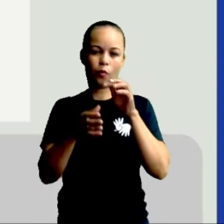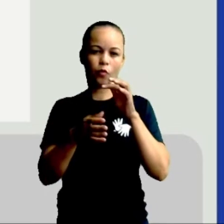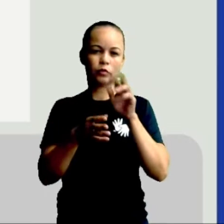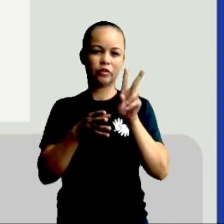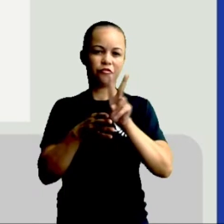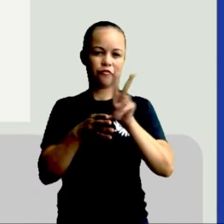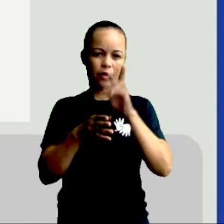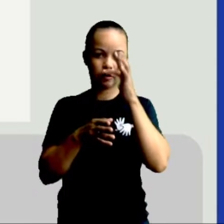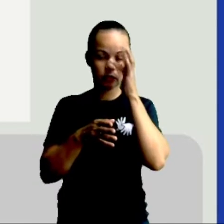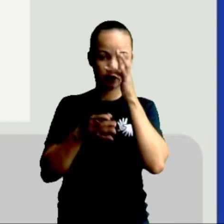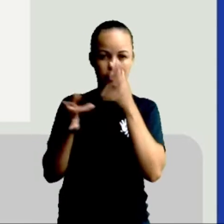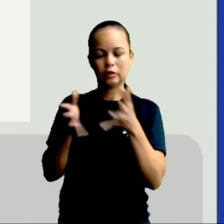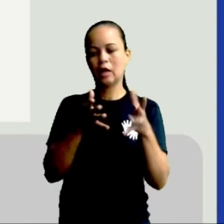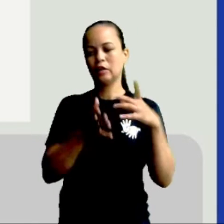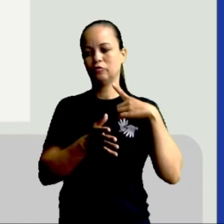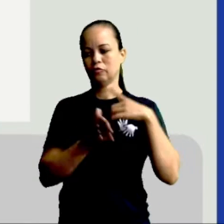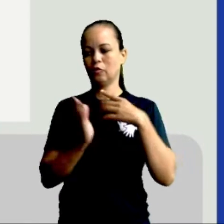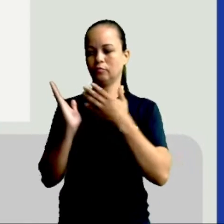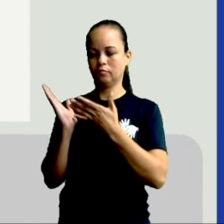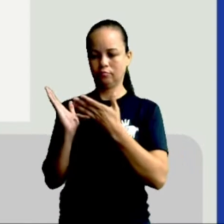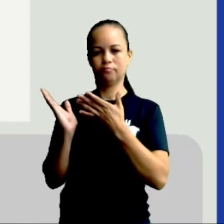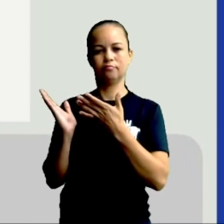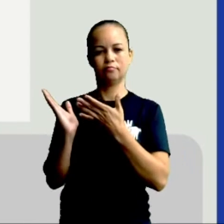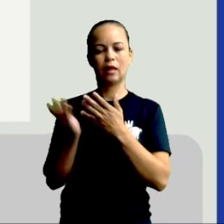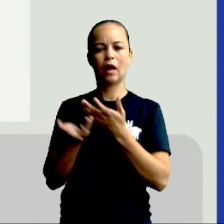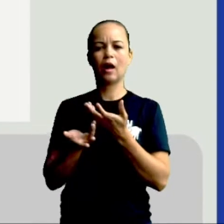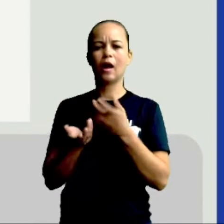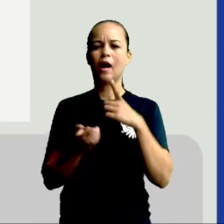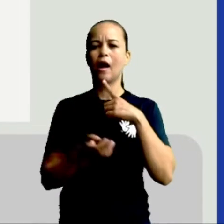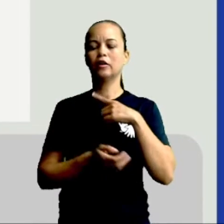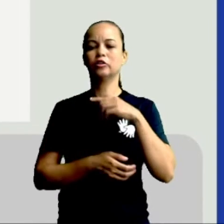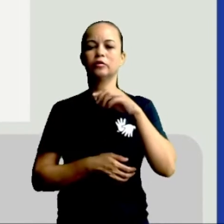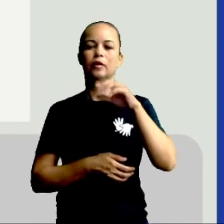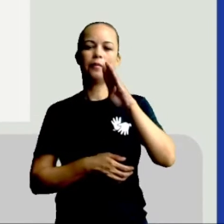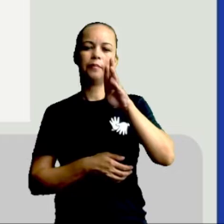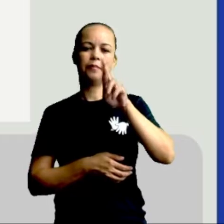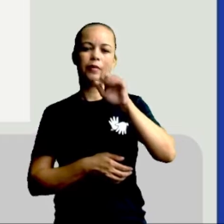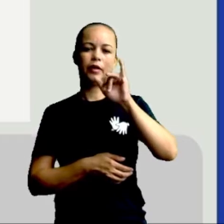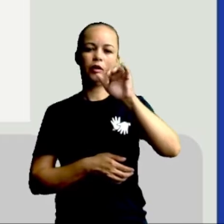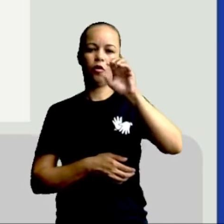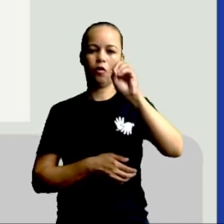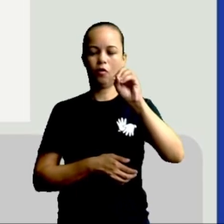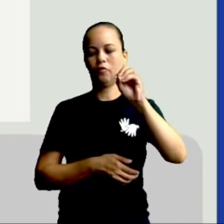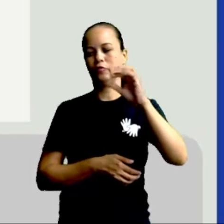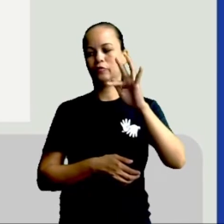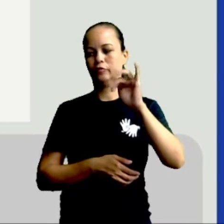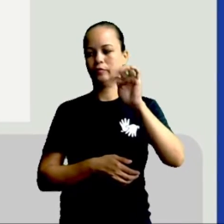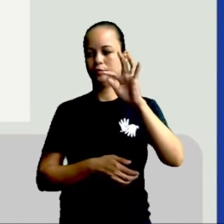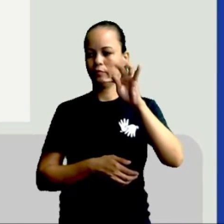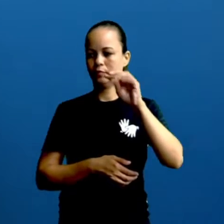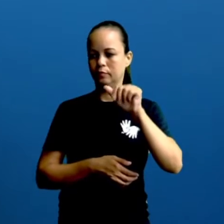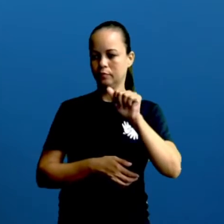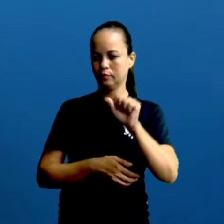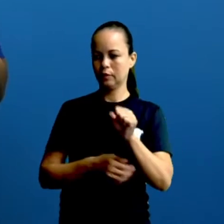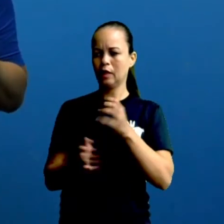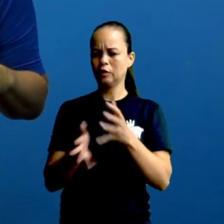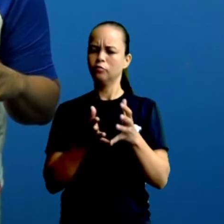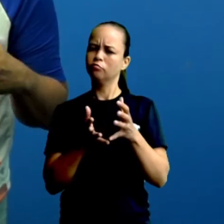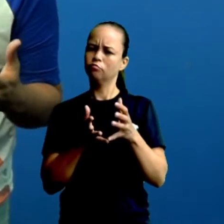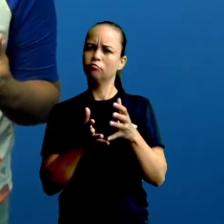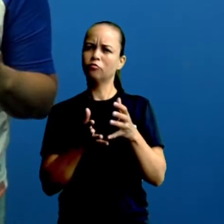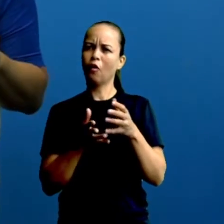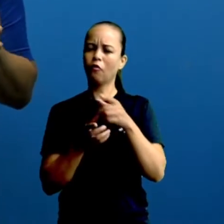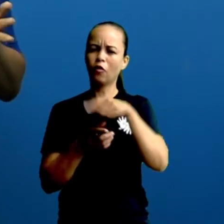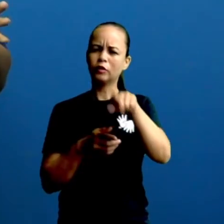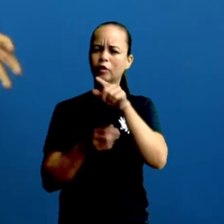ter justamente, iniciando essa historinha de amor, as briófitas. Porque você poderia se perguntar, volta aqui comigo mais uma vez, produção. Você poderia estar se